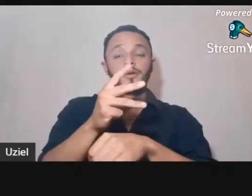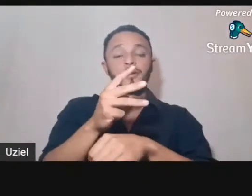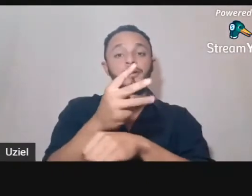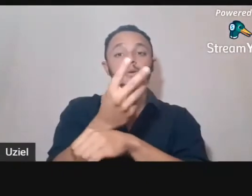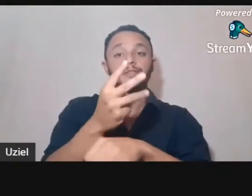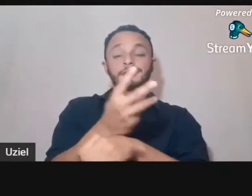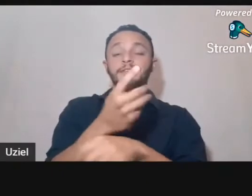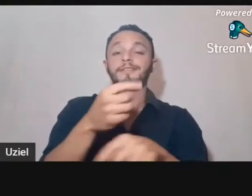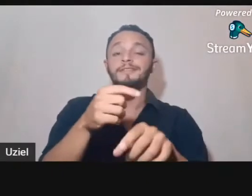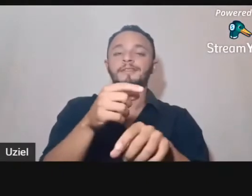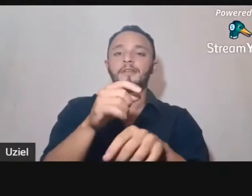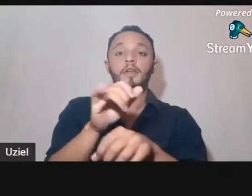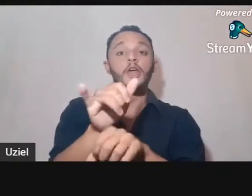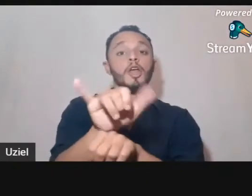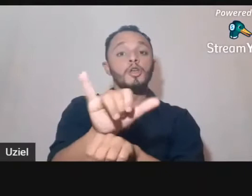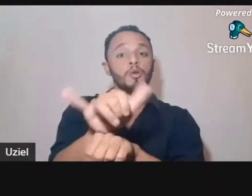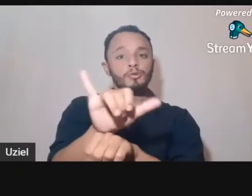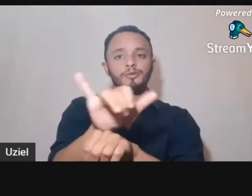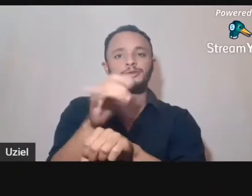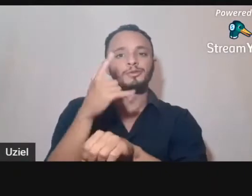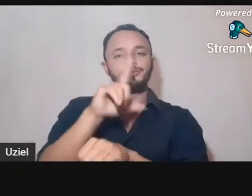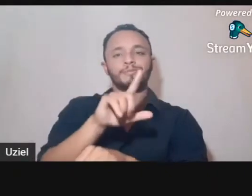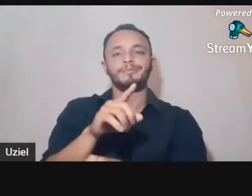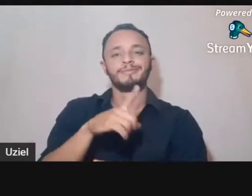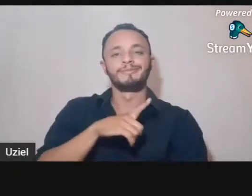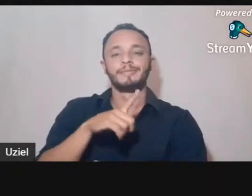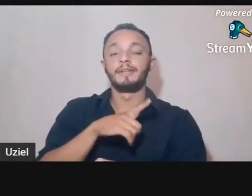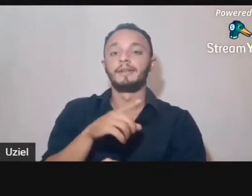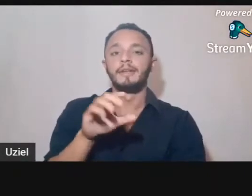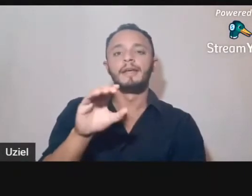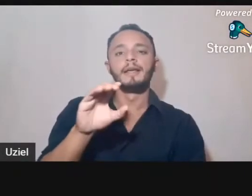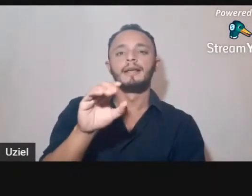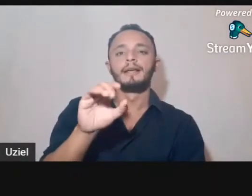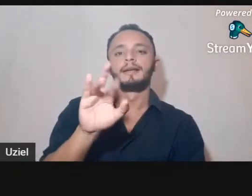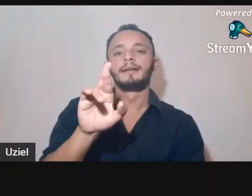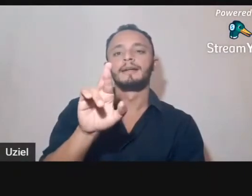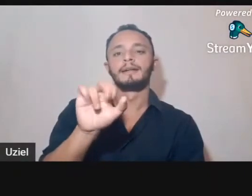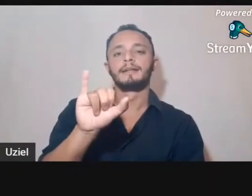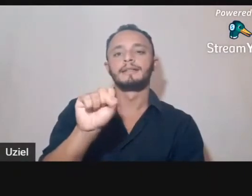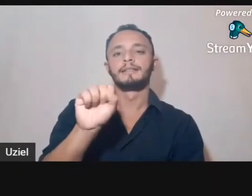webinário. Christian Dunker voltando para nós.